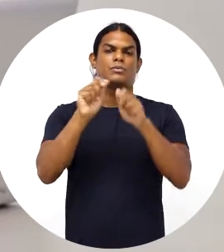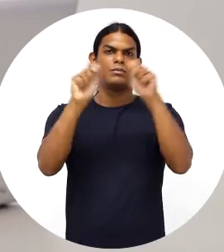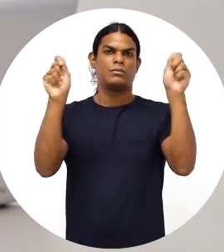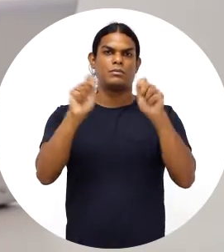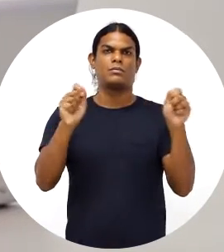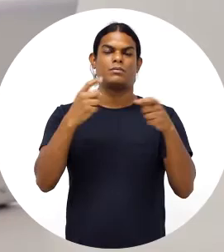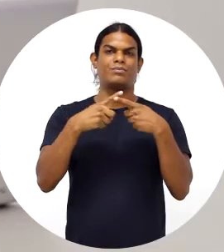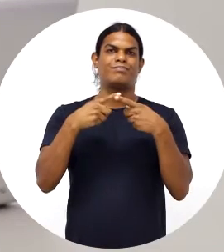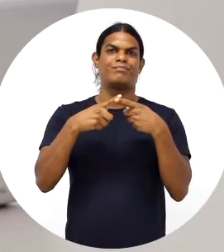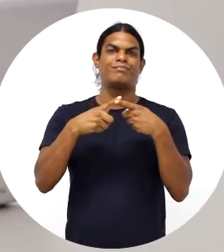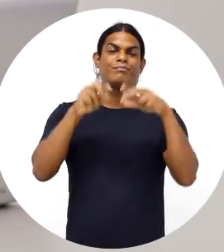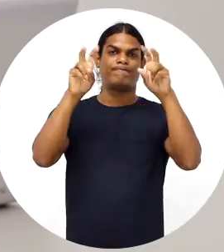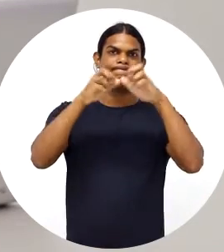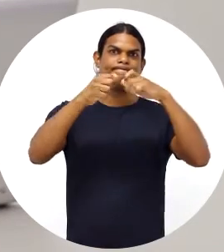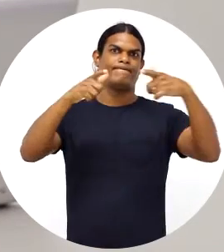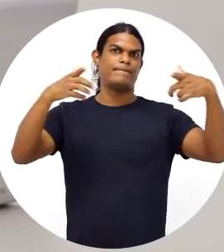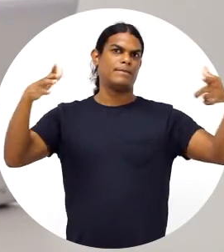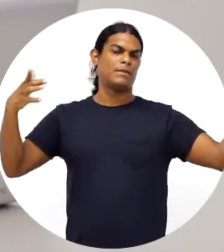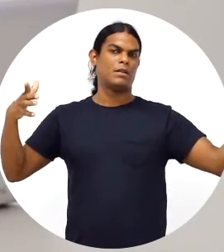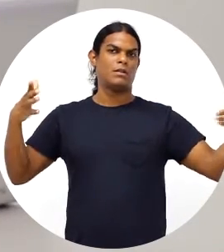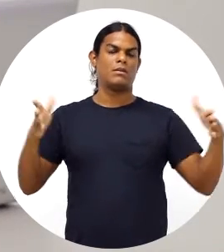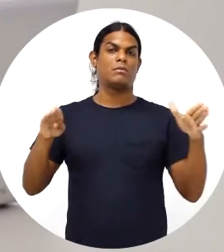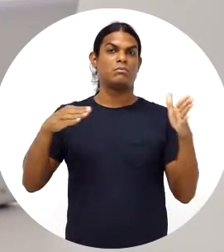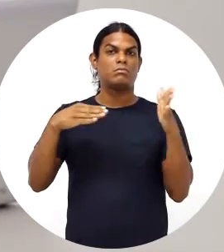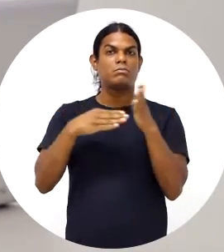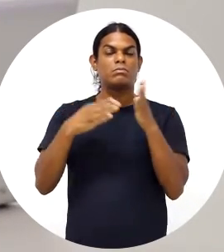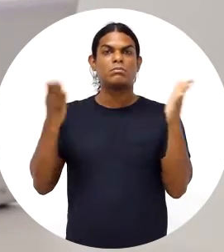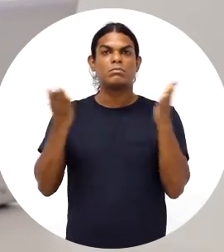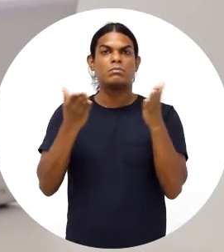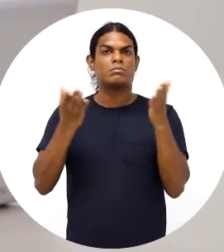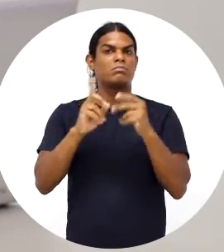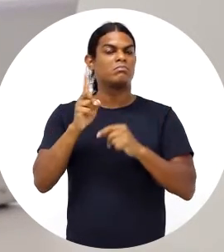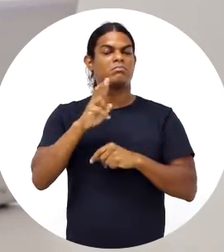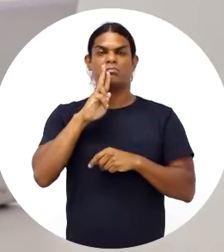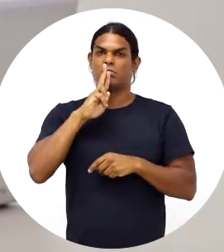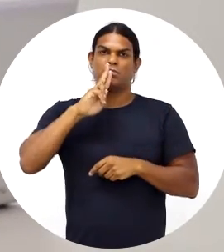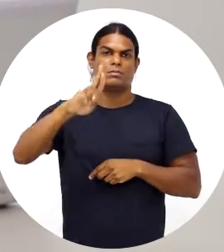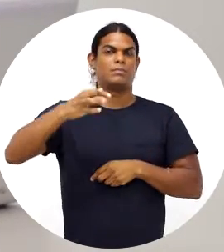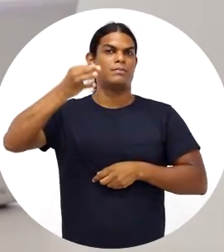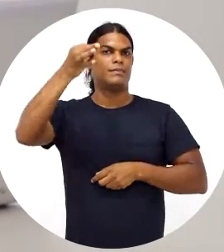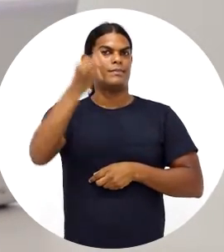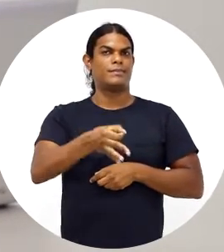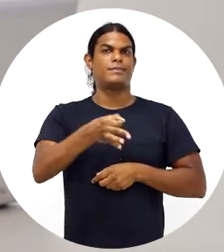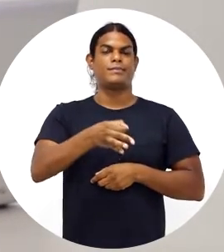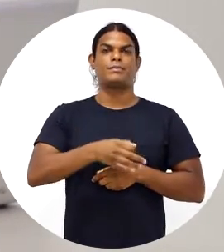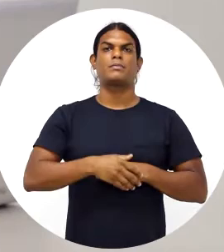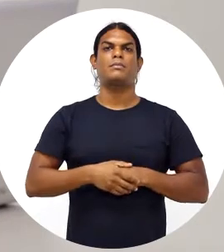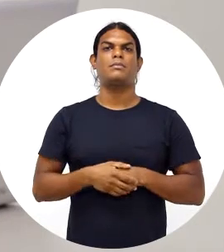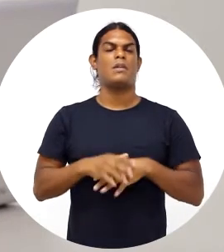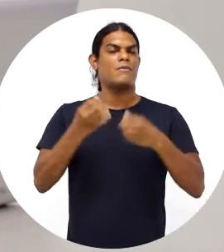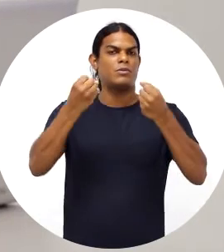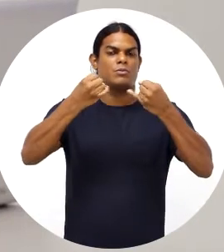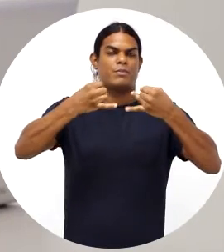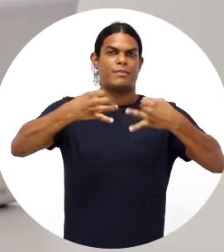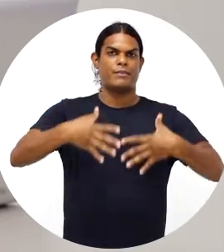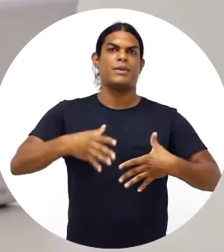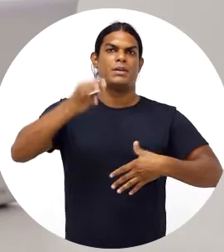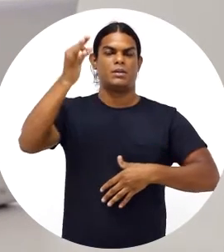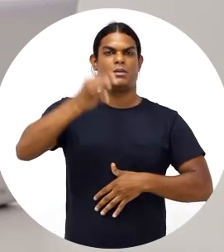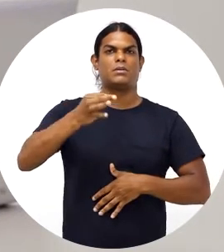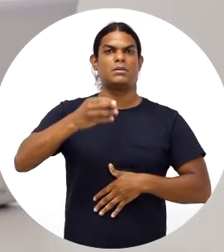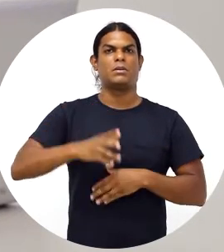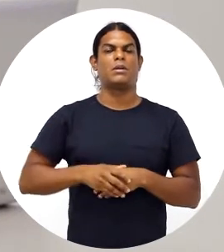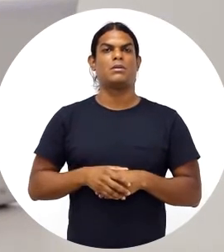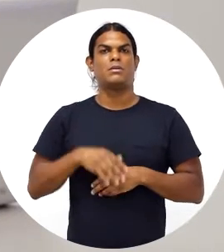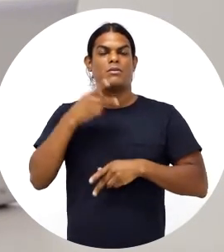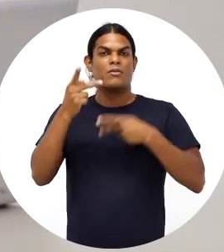e até hoje a gente pode dizer que não foi respondido totalmente, não foi fechado totalmente, a gente diz que